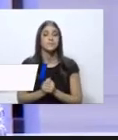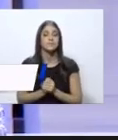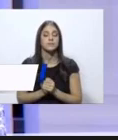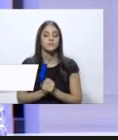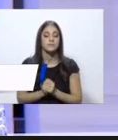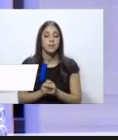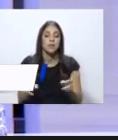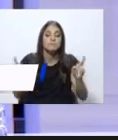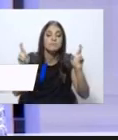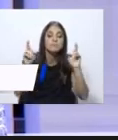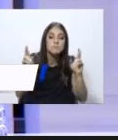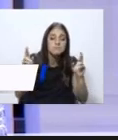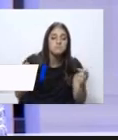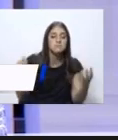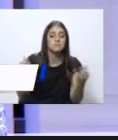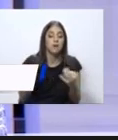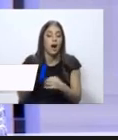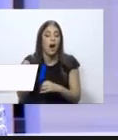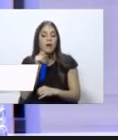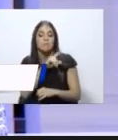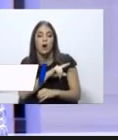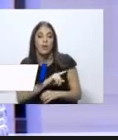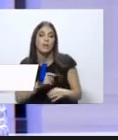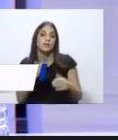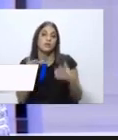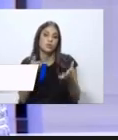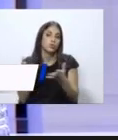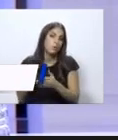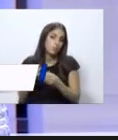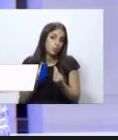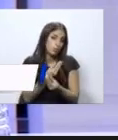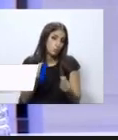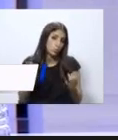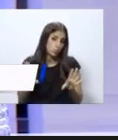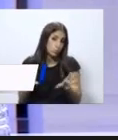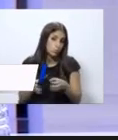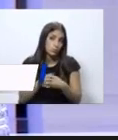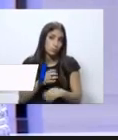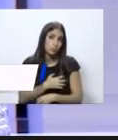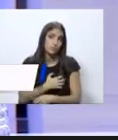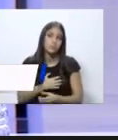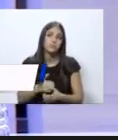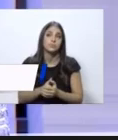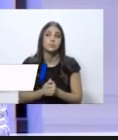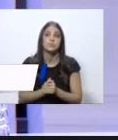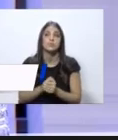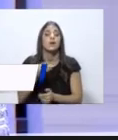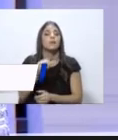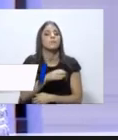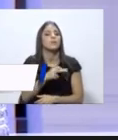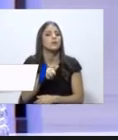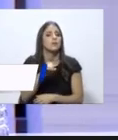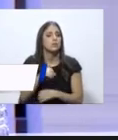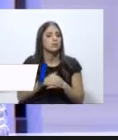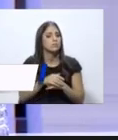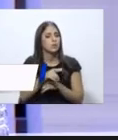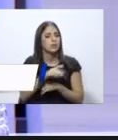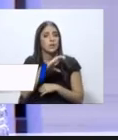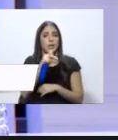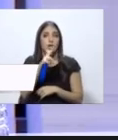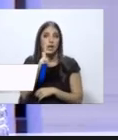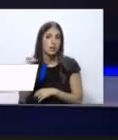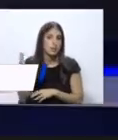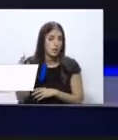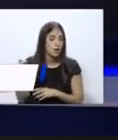Oxalá possam jogar muito e ajudar muito o clube. Uhum. Pedro, para além de Carraça, temos